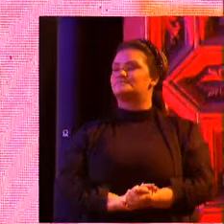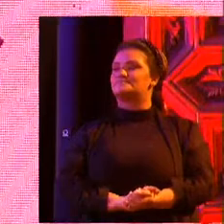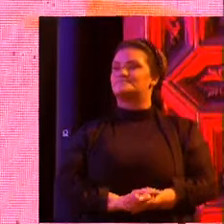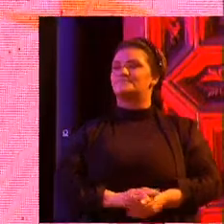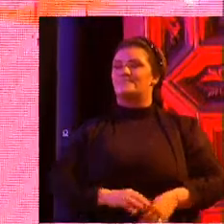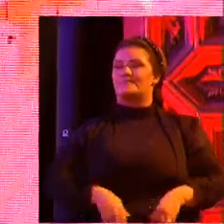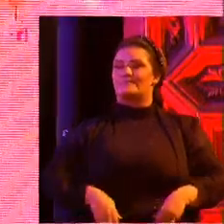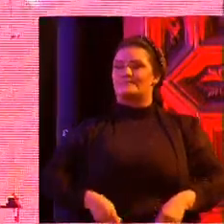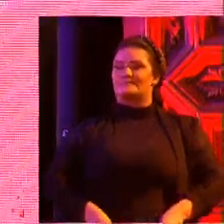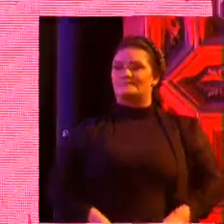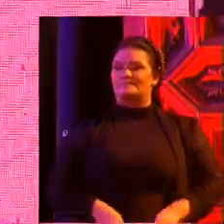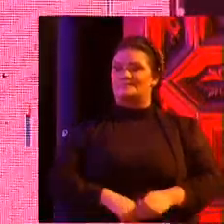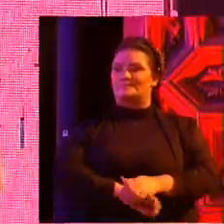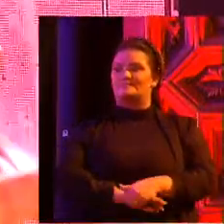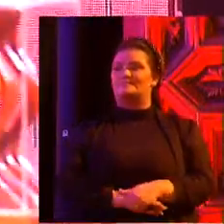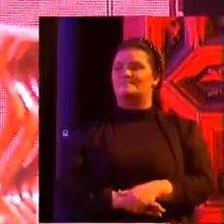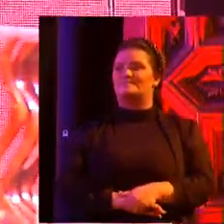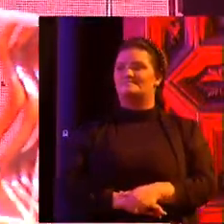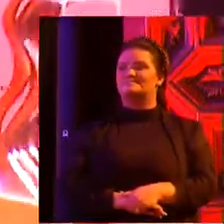Ai, linda.